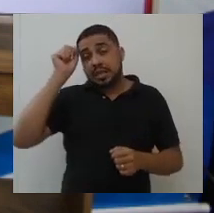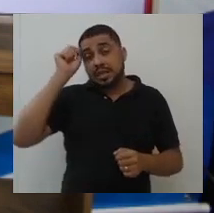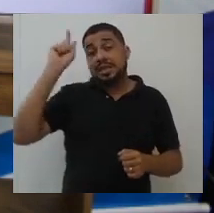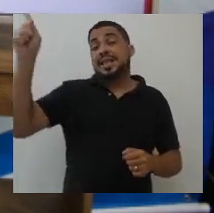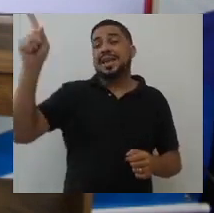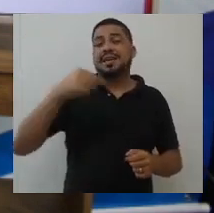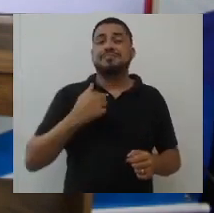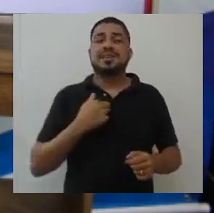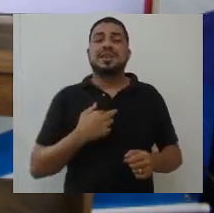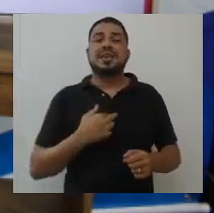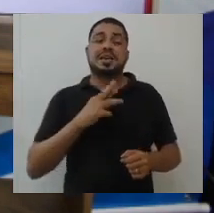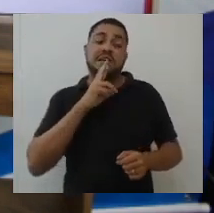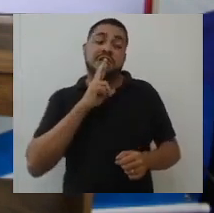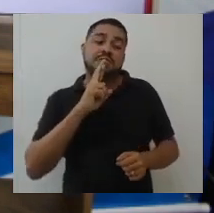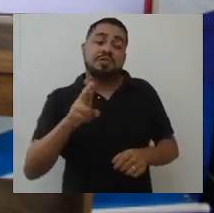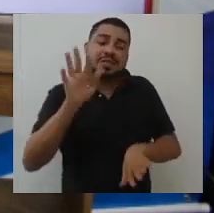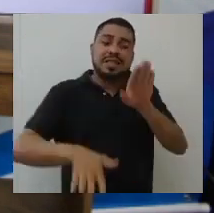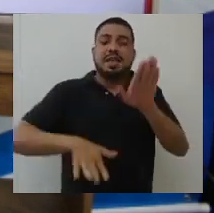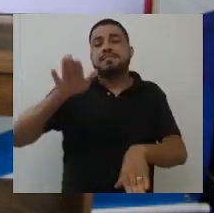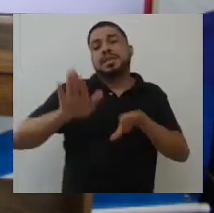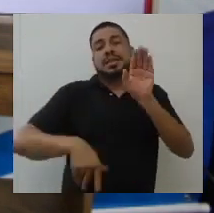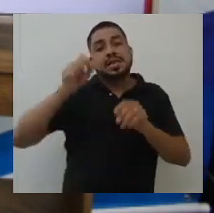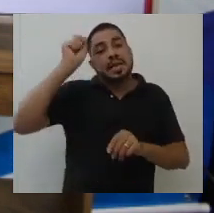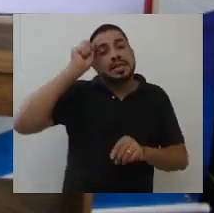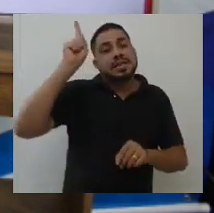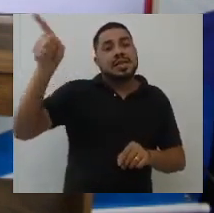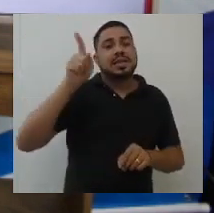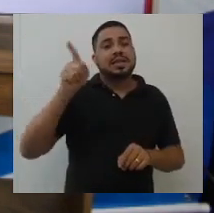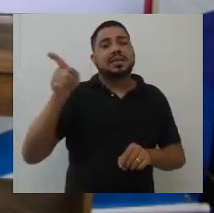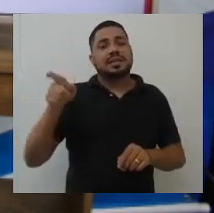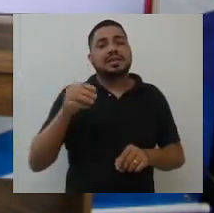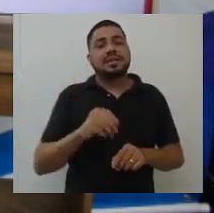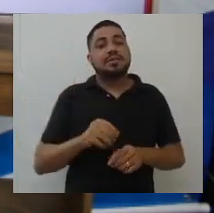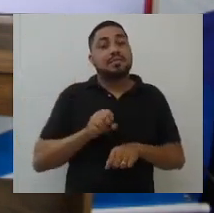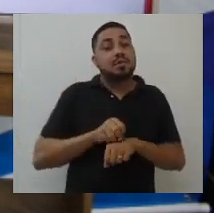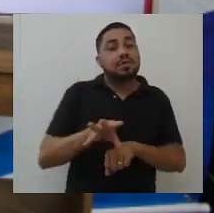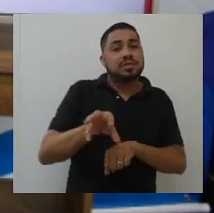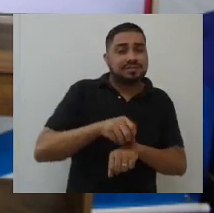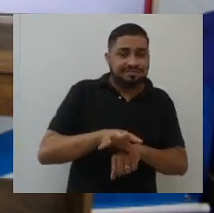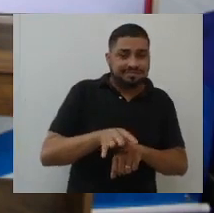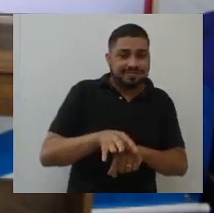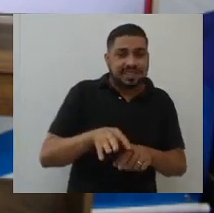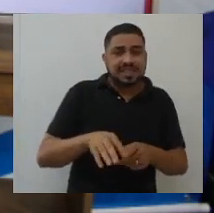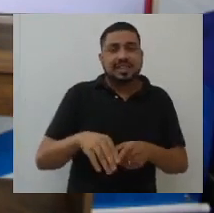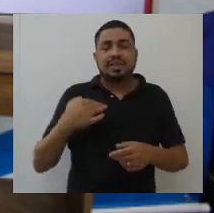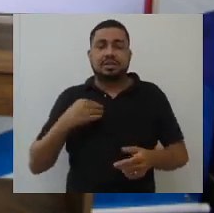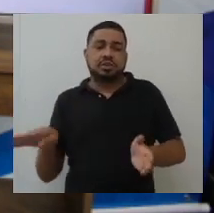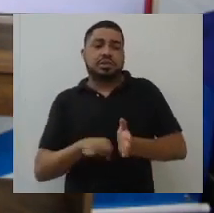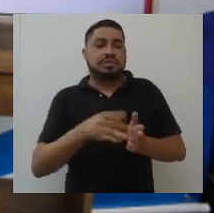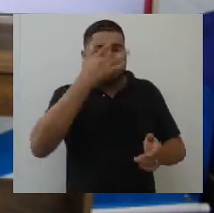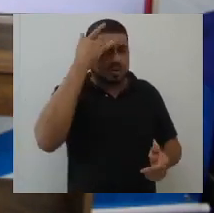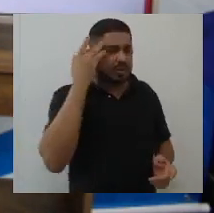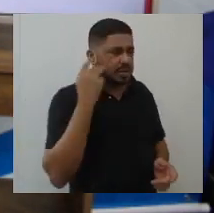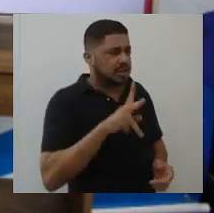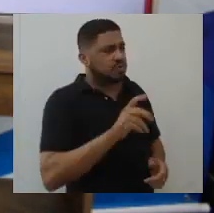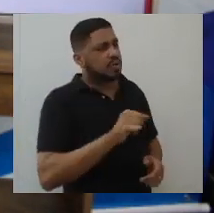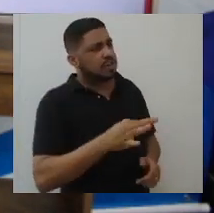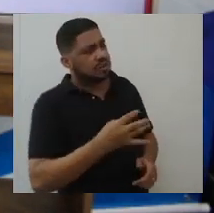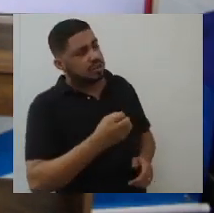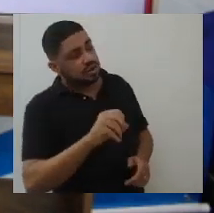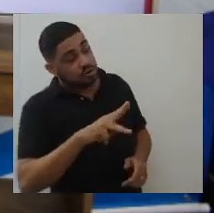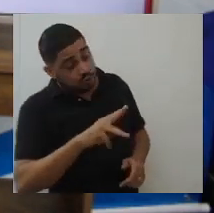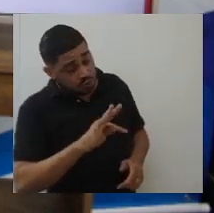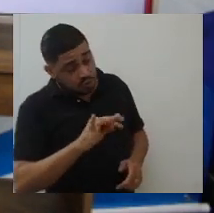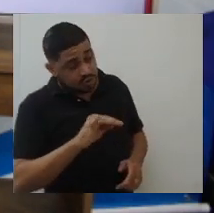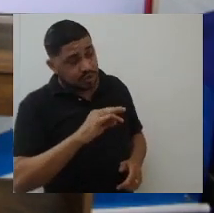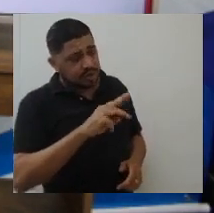minha resposta vai depender justamente dessa ideia que ela está passando. Não pode ser somente sim ou não. Chego para alguém e digo, hey, what's your name? What's